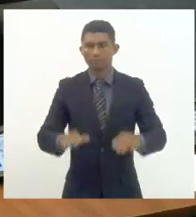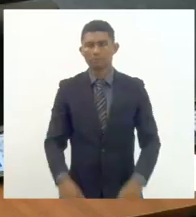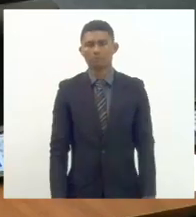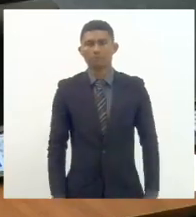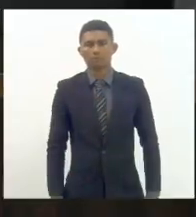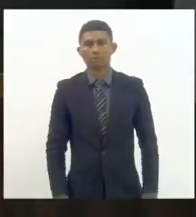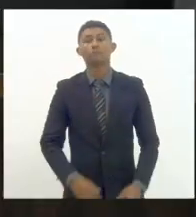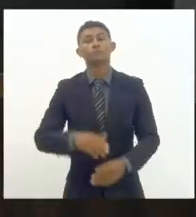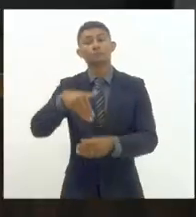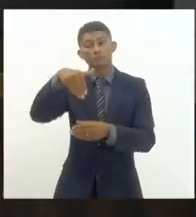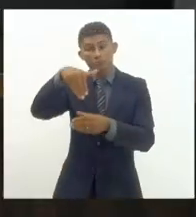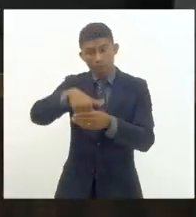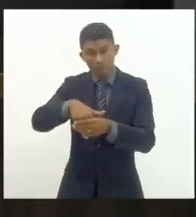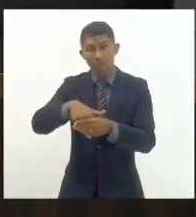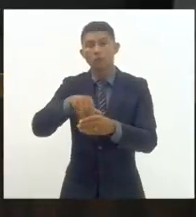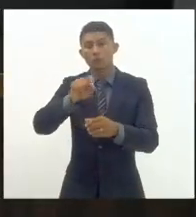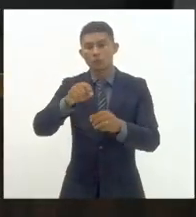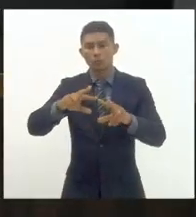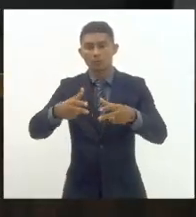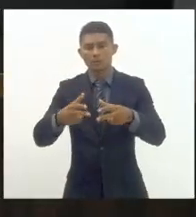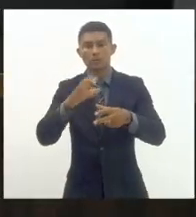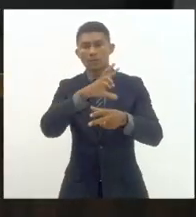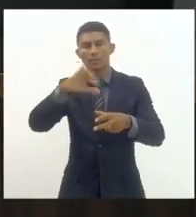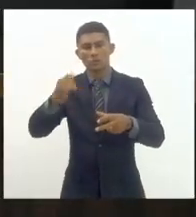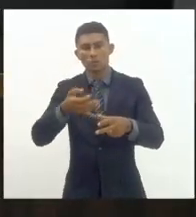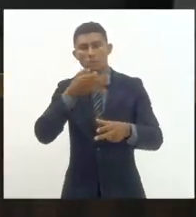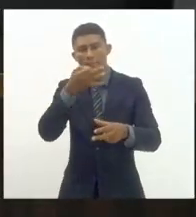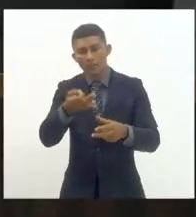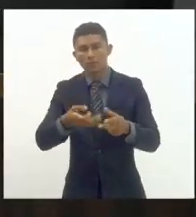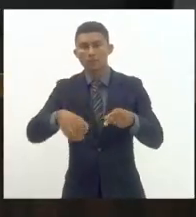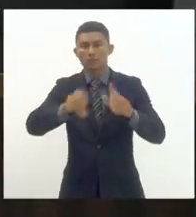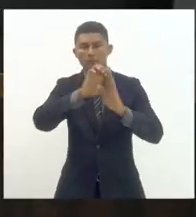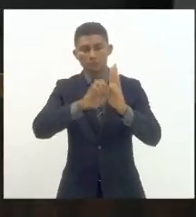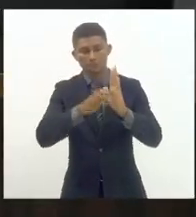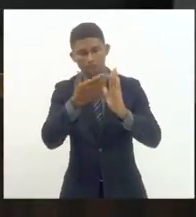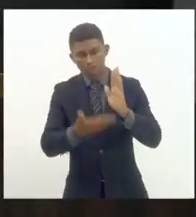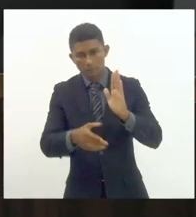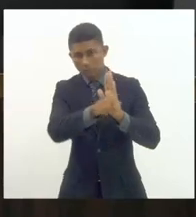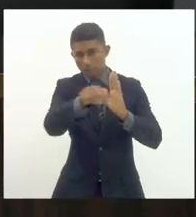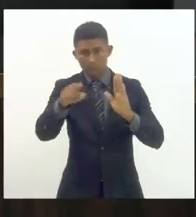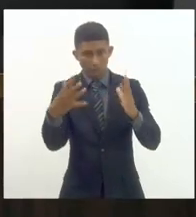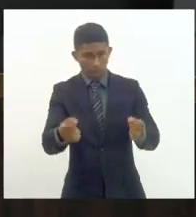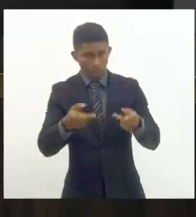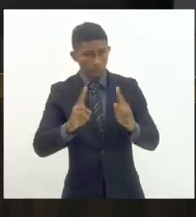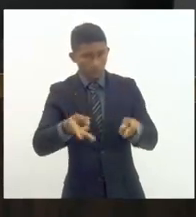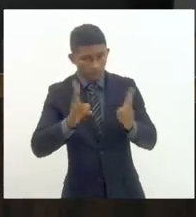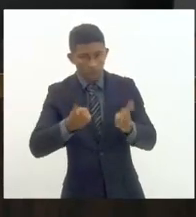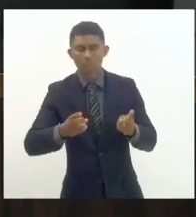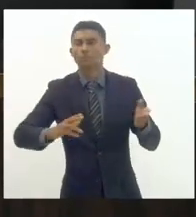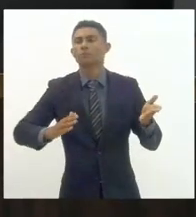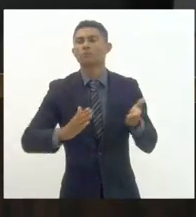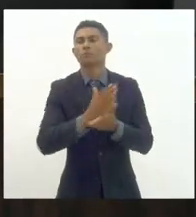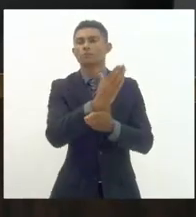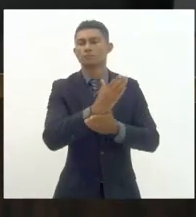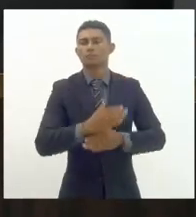Em votação, parecida à Comissão de Constituição e Justiça com emendas. Os senhores que aprovam, como estão aprovados,